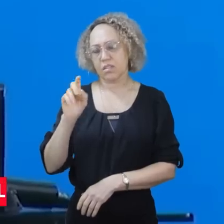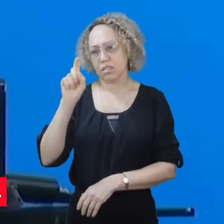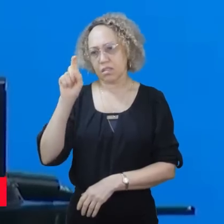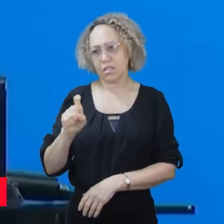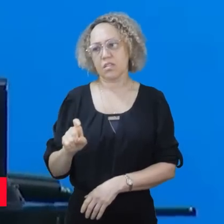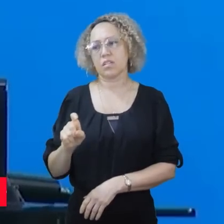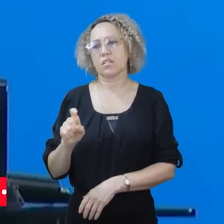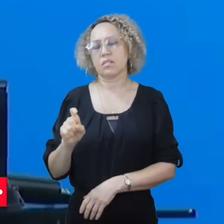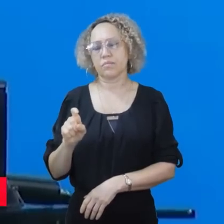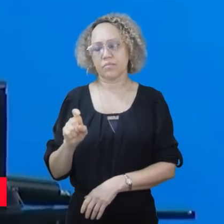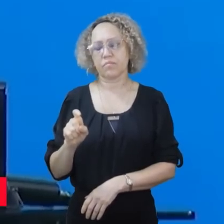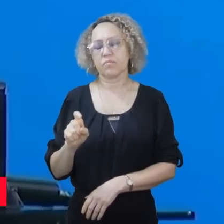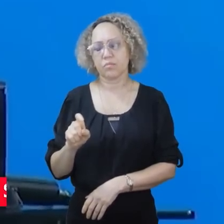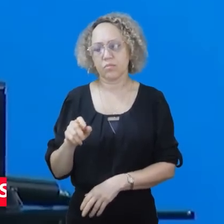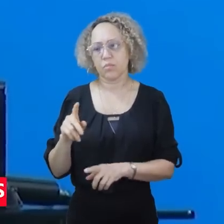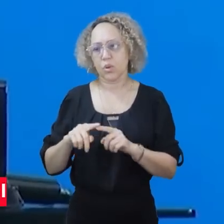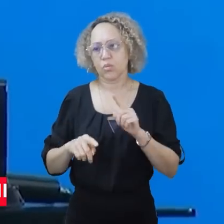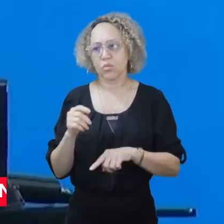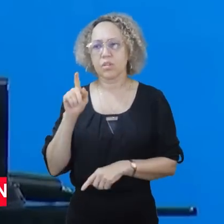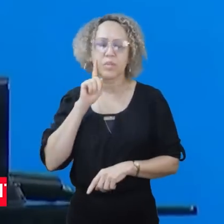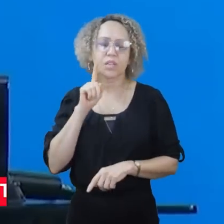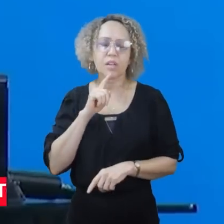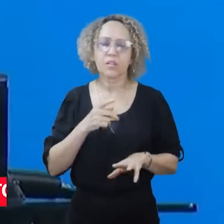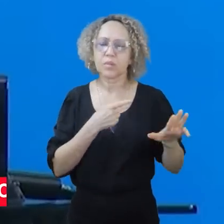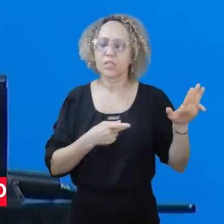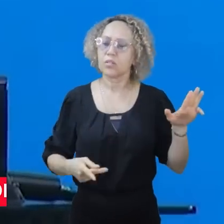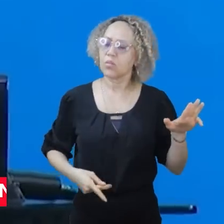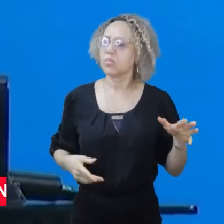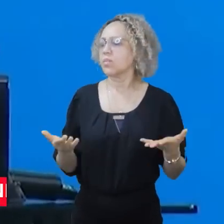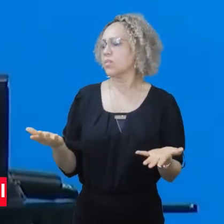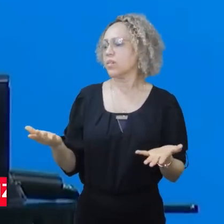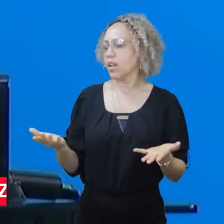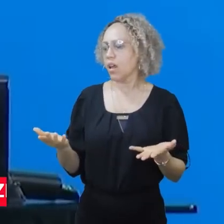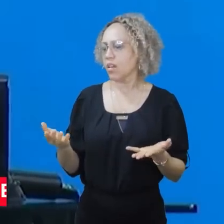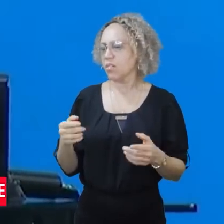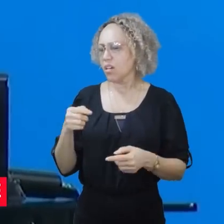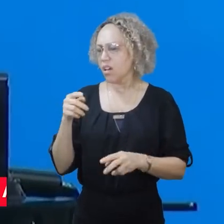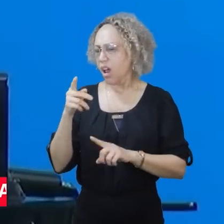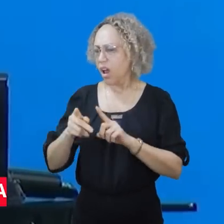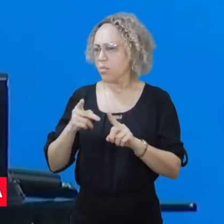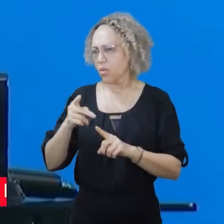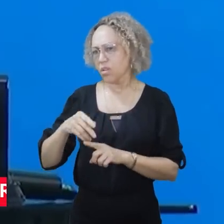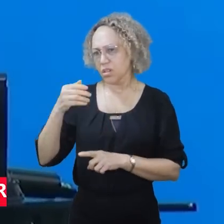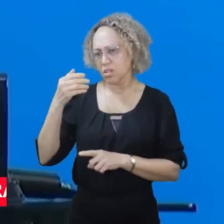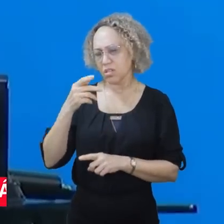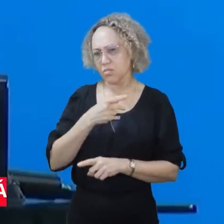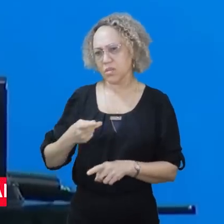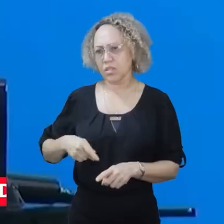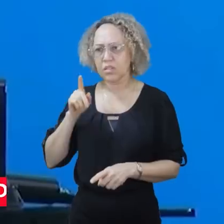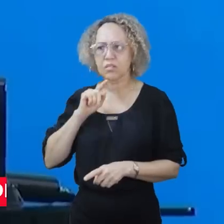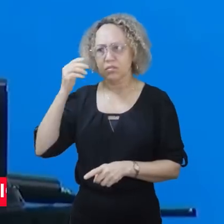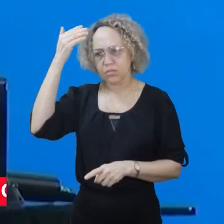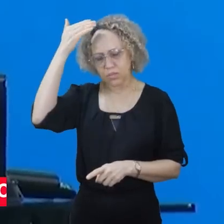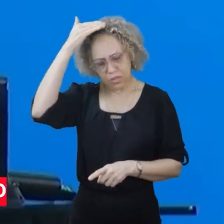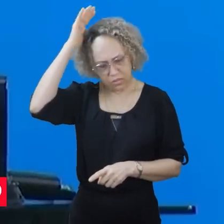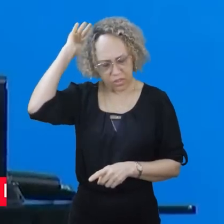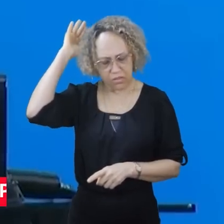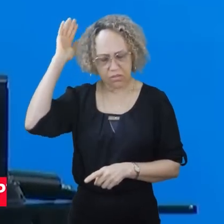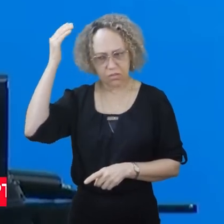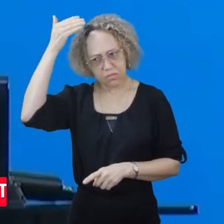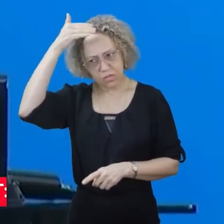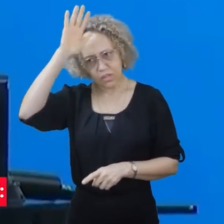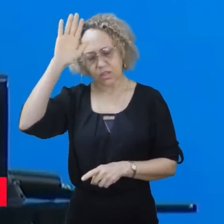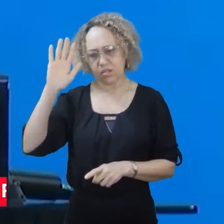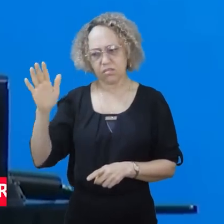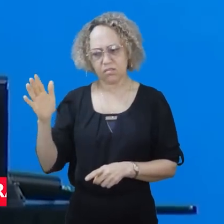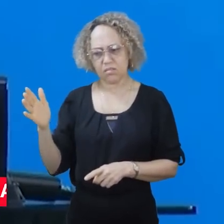O presidente Lula tem criticado a política de Donald Trump e as consequências que o tarifaço pode trazer não só para o Brasil, mas para